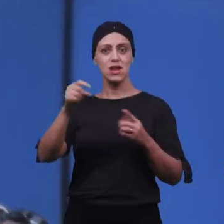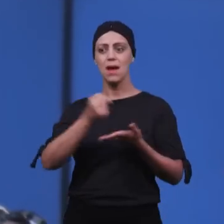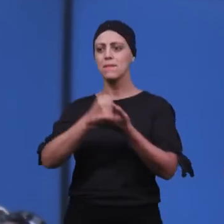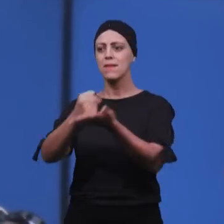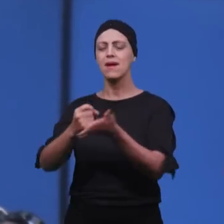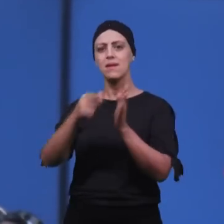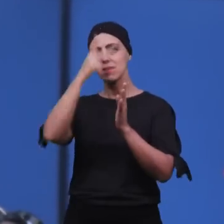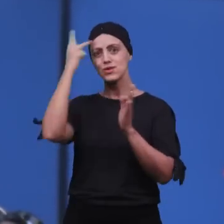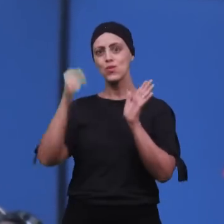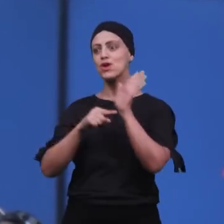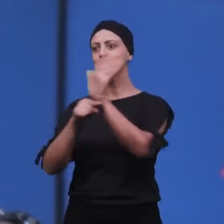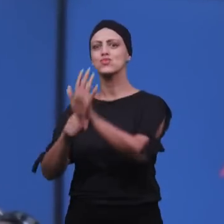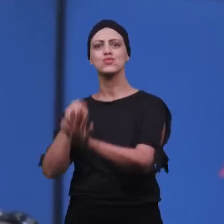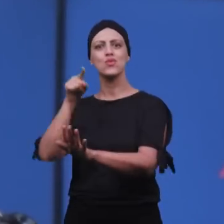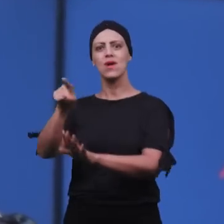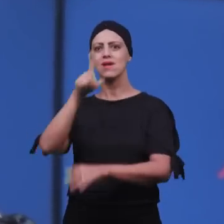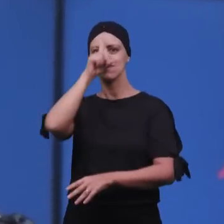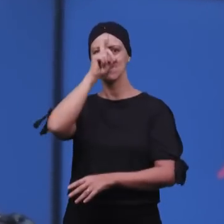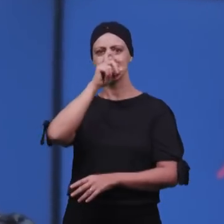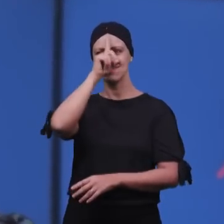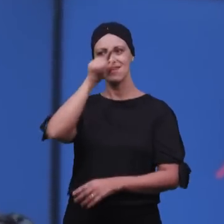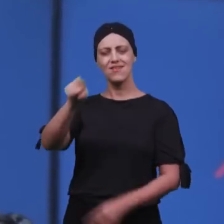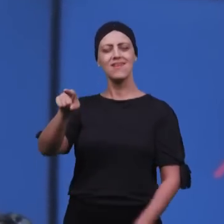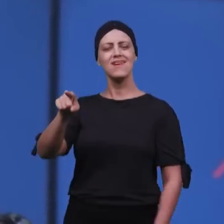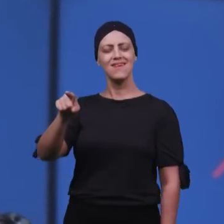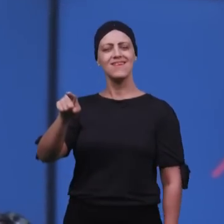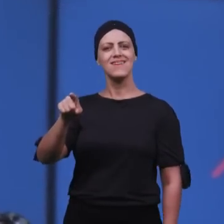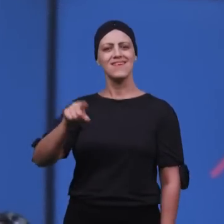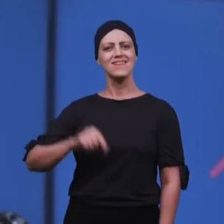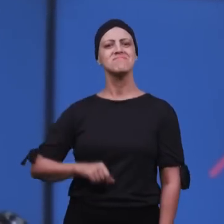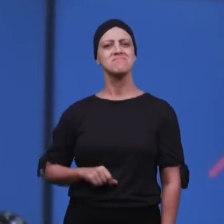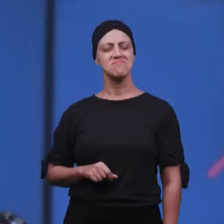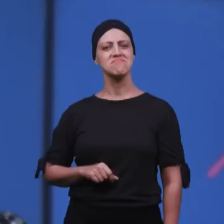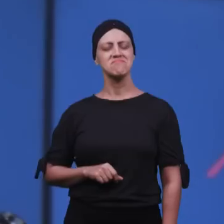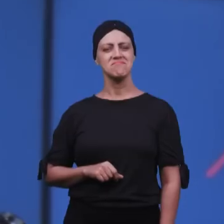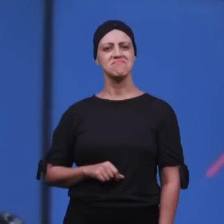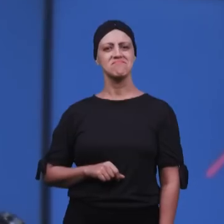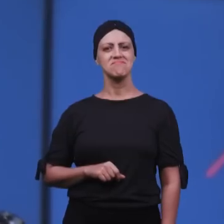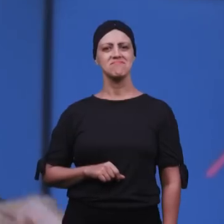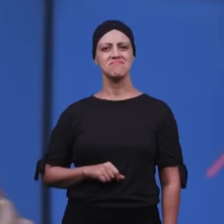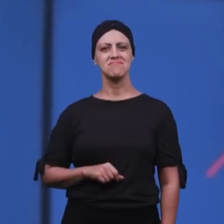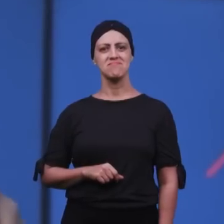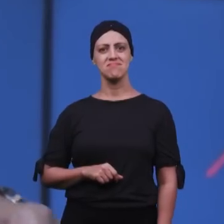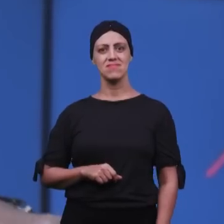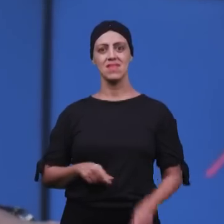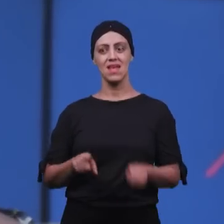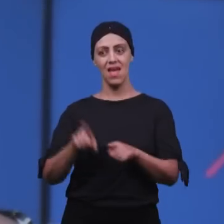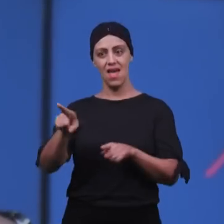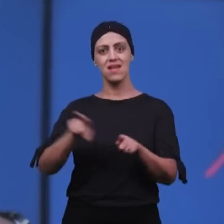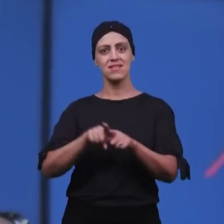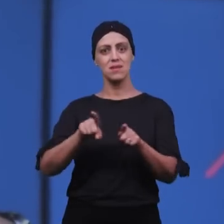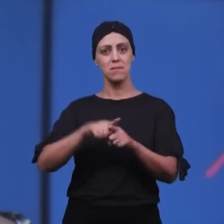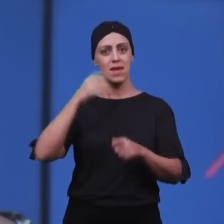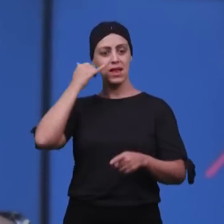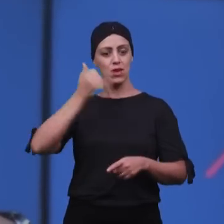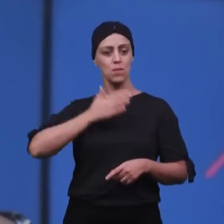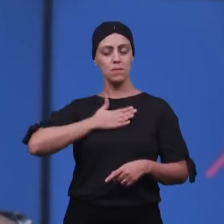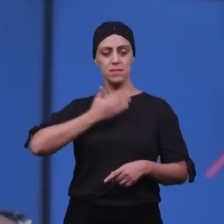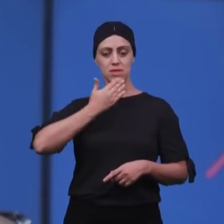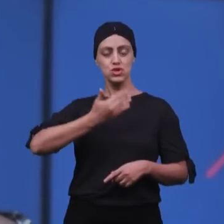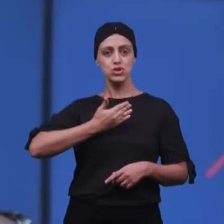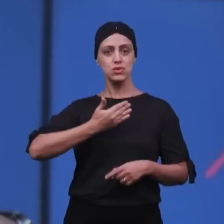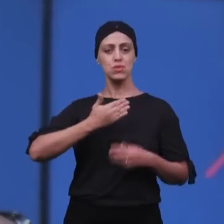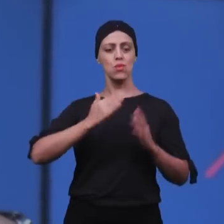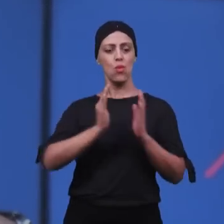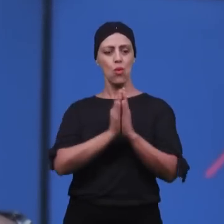obra, né? Mas aí ela ligou, pediu para minha esposa, né, para mim orar e tal. Além de nós orarmos por aqui, mas também